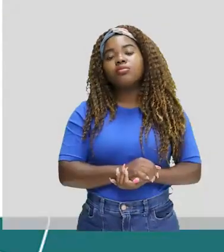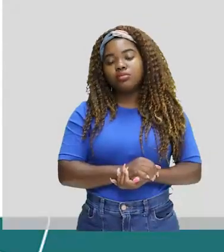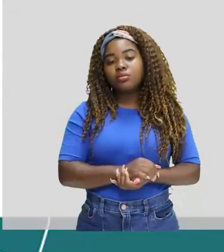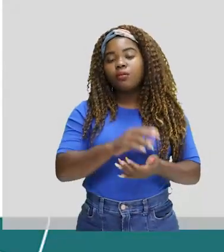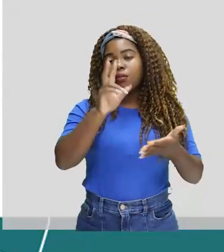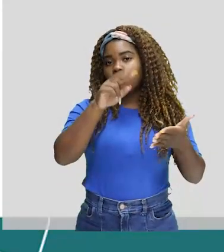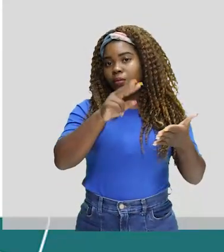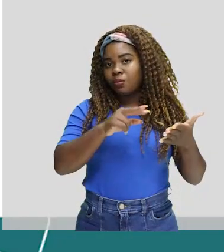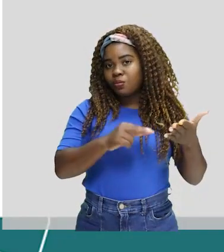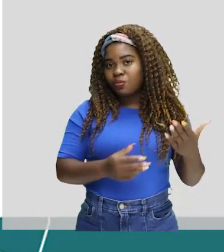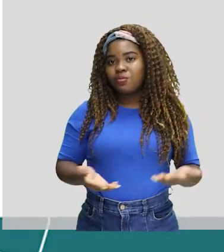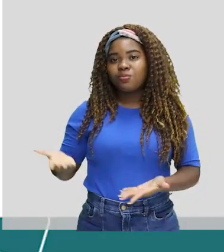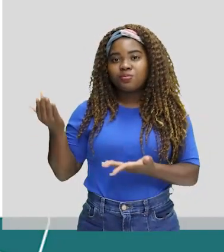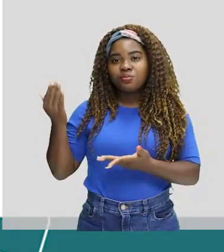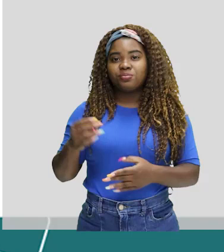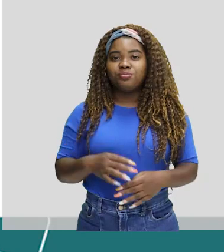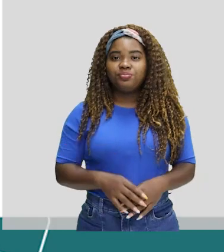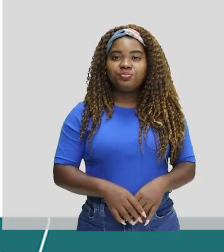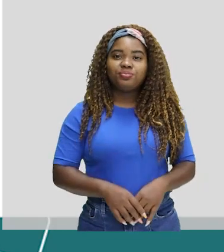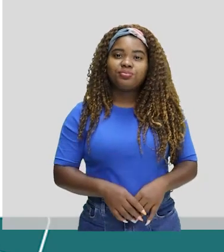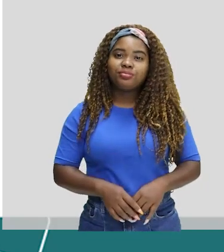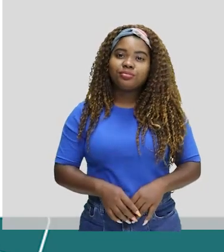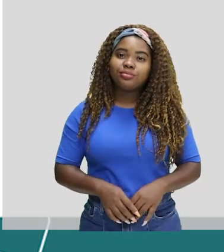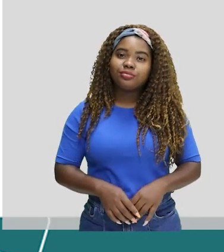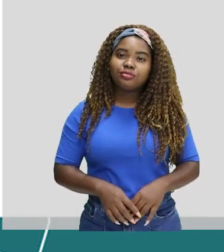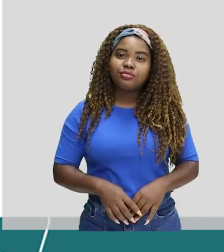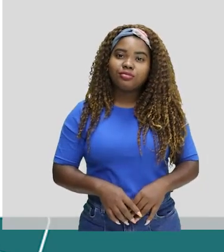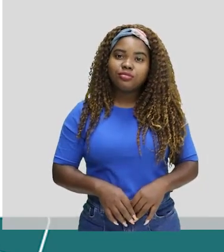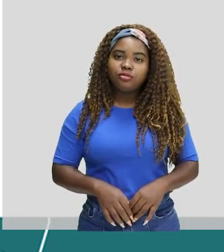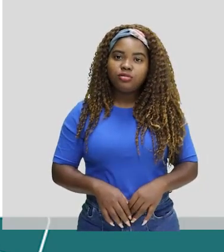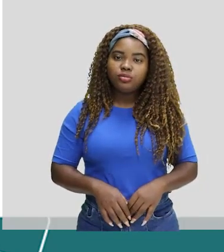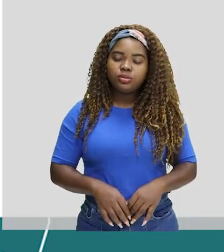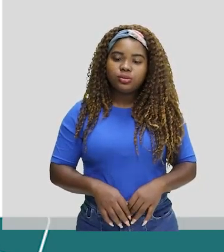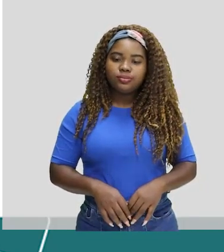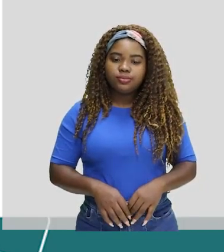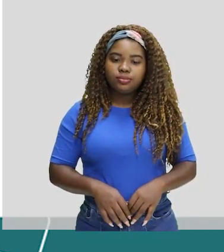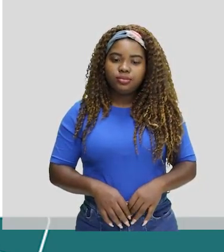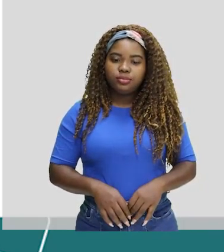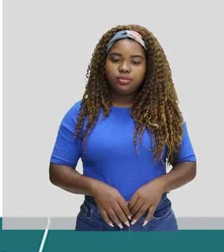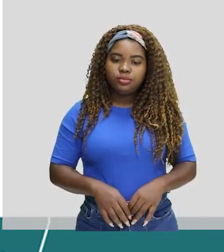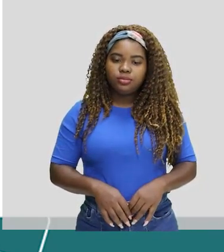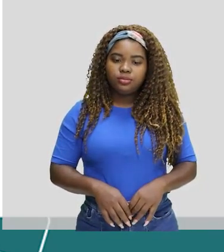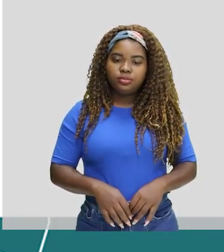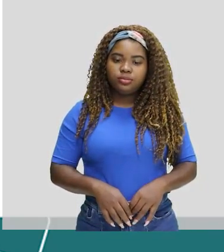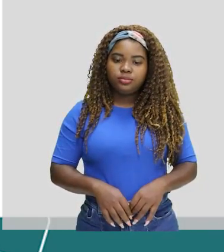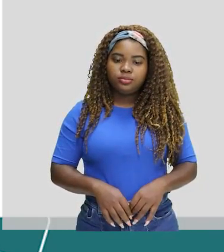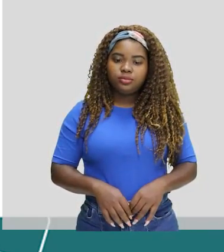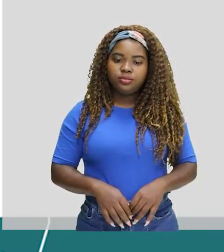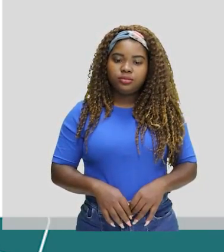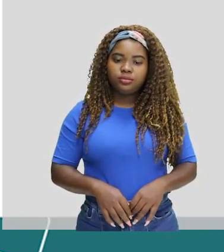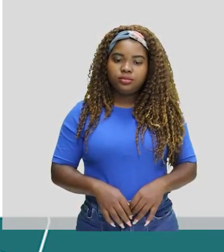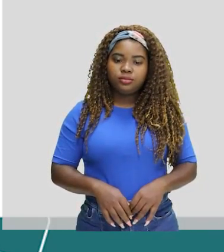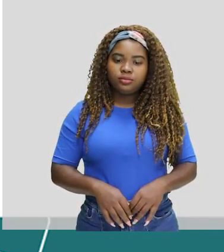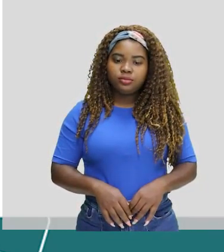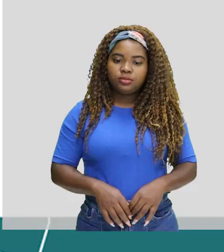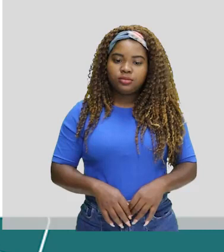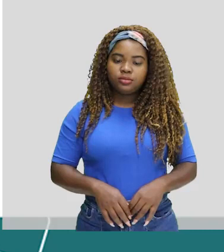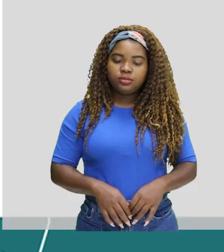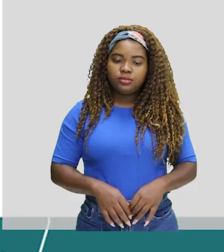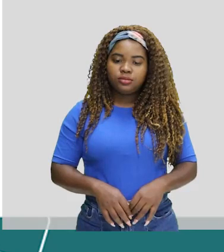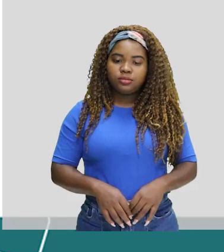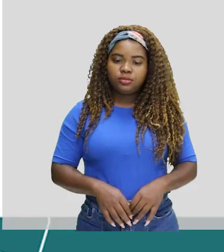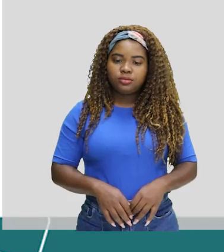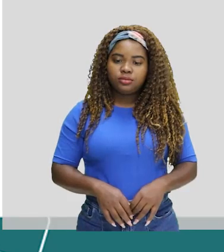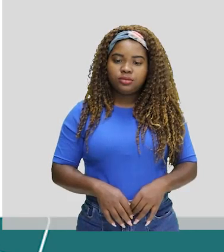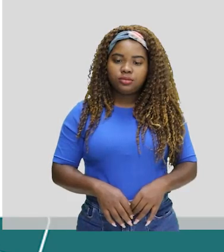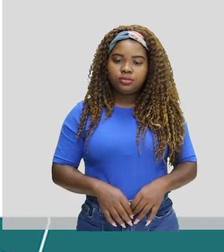legal. Os parâmetros, olha só, os parâmetros da ação indicados no texto estão em conformidade com uma, vamos